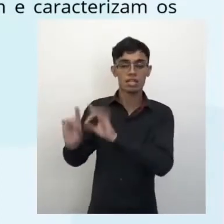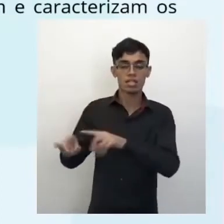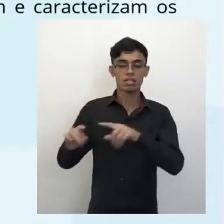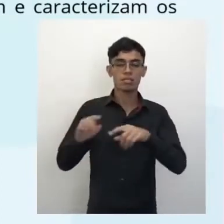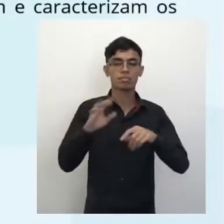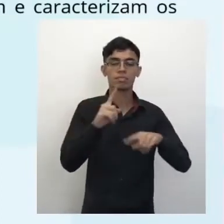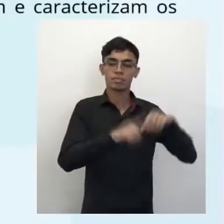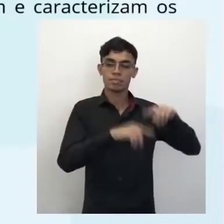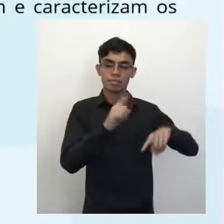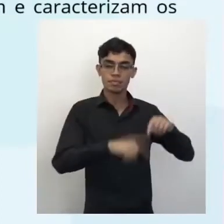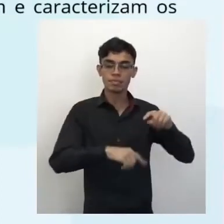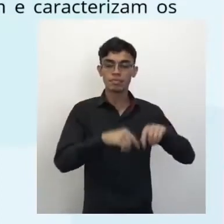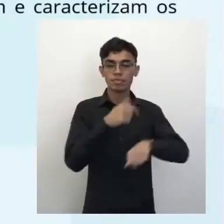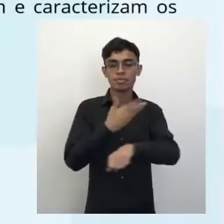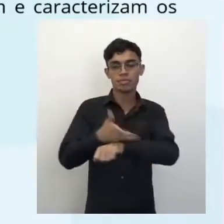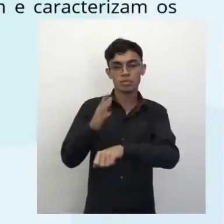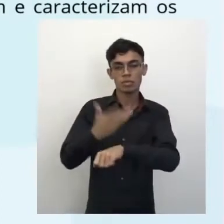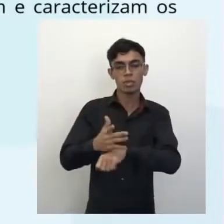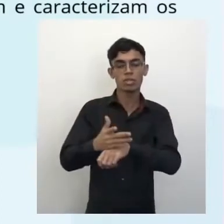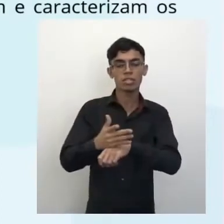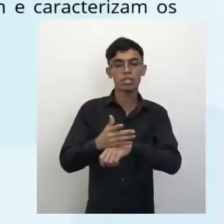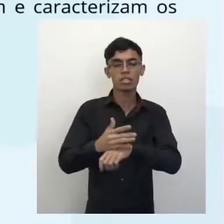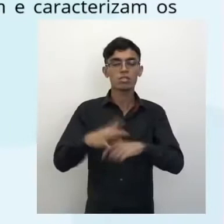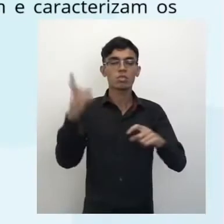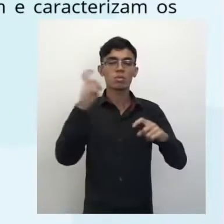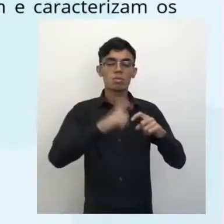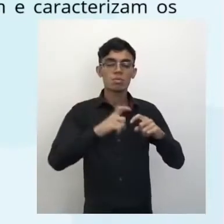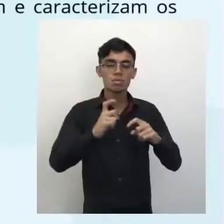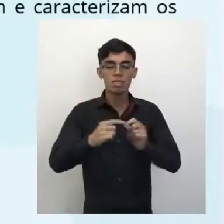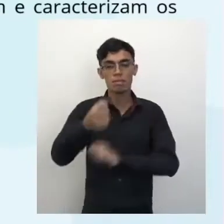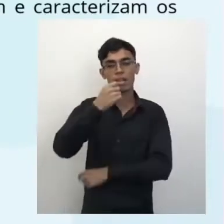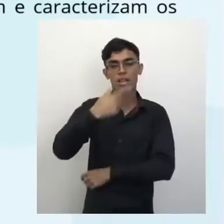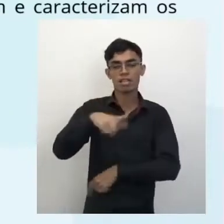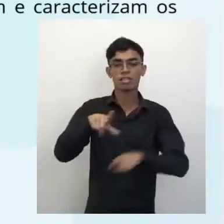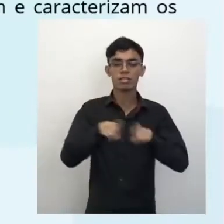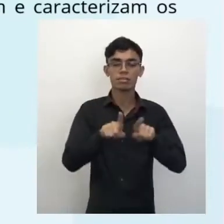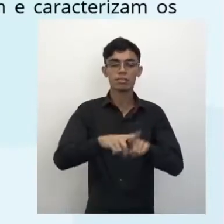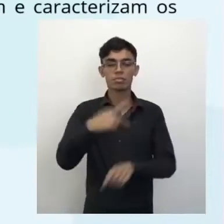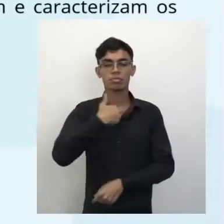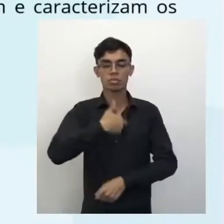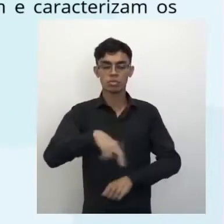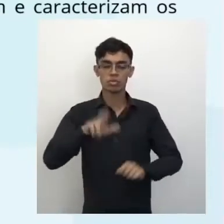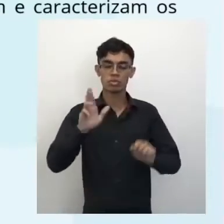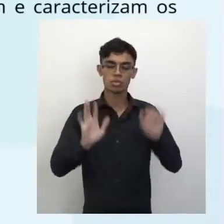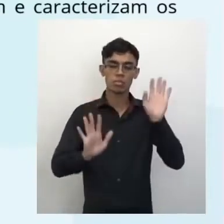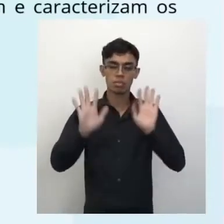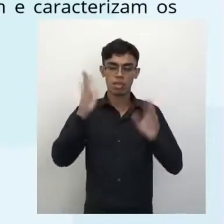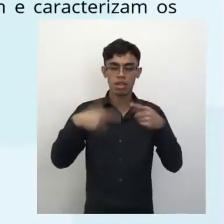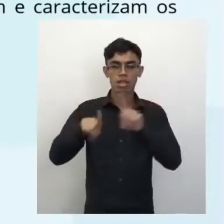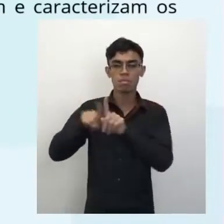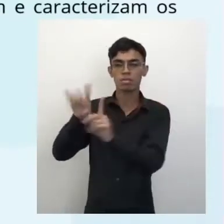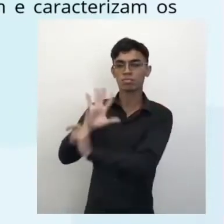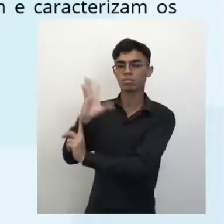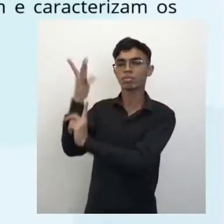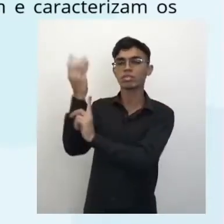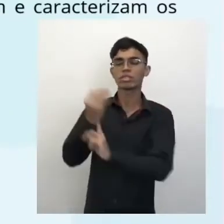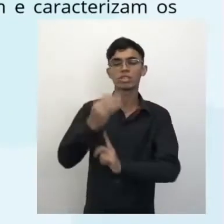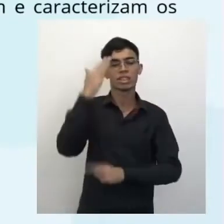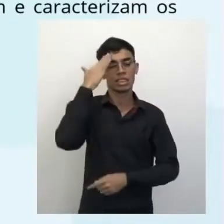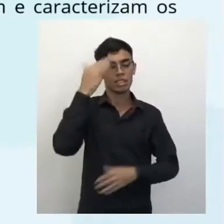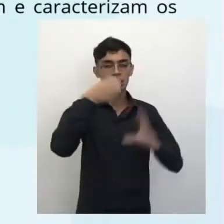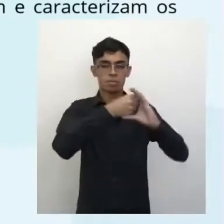produtivas, práticas medicinais, manifestações religiosas e artísticas que identificam